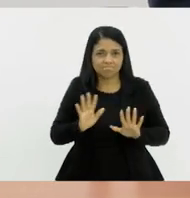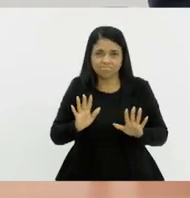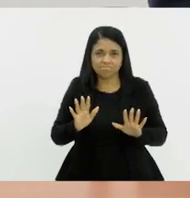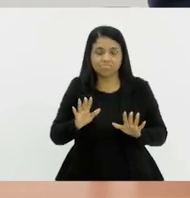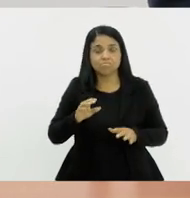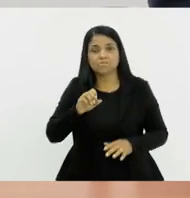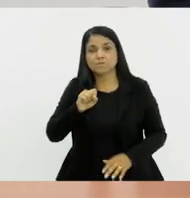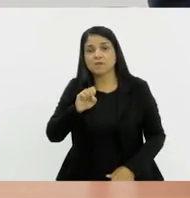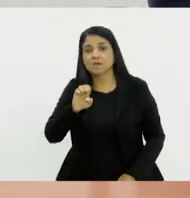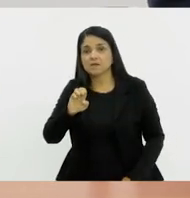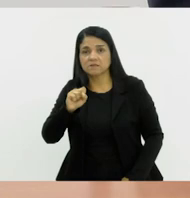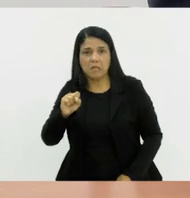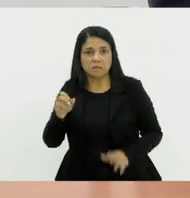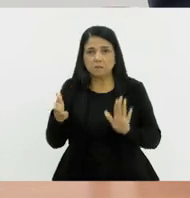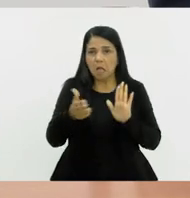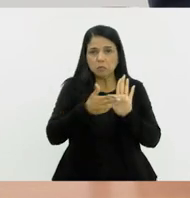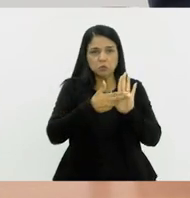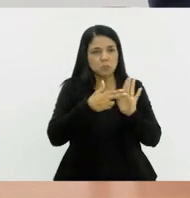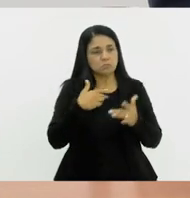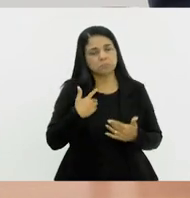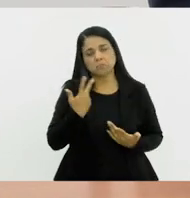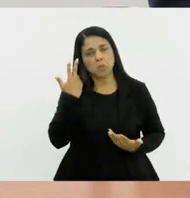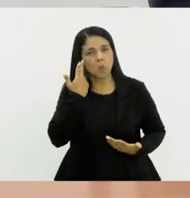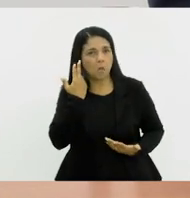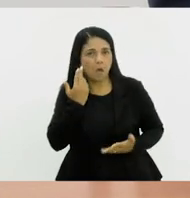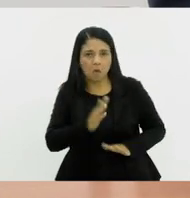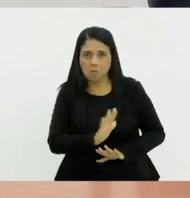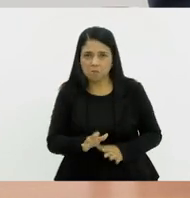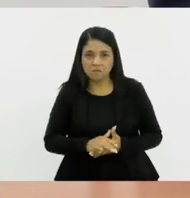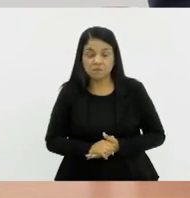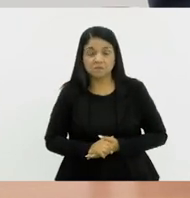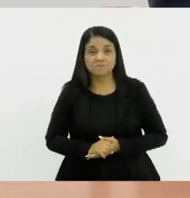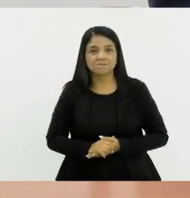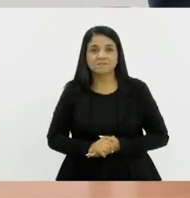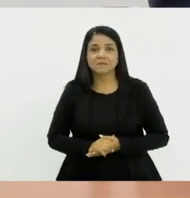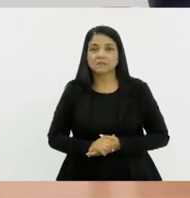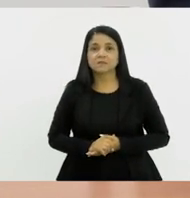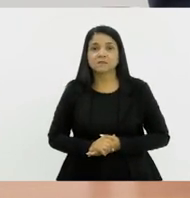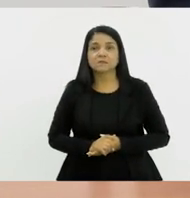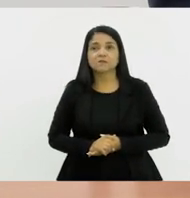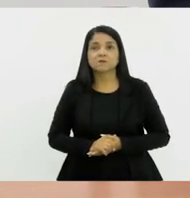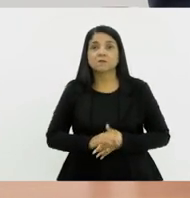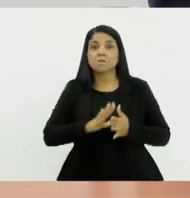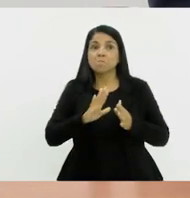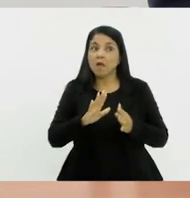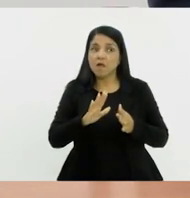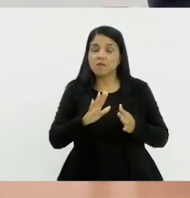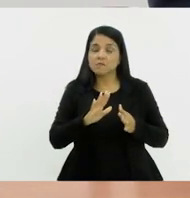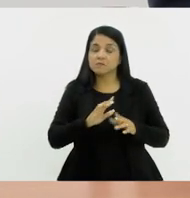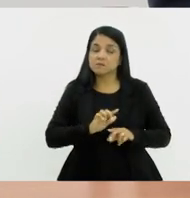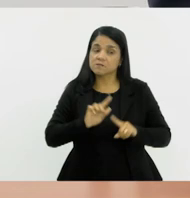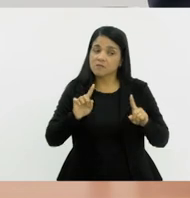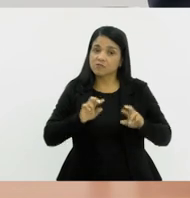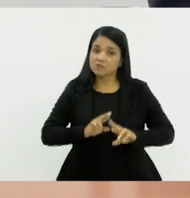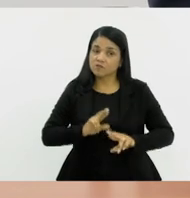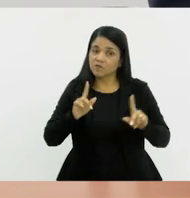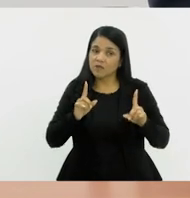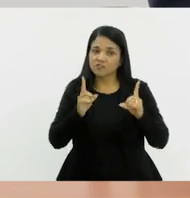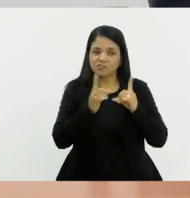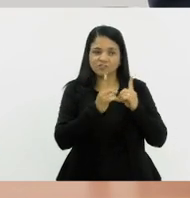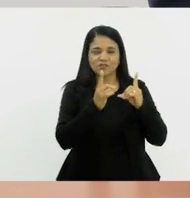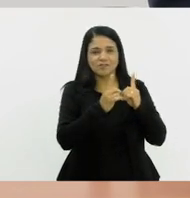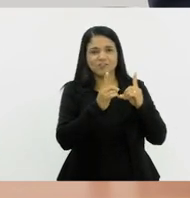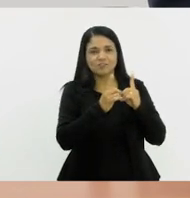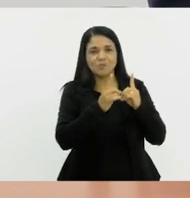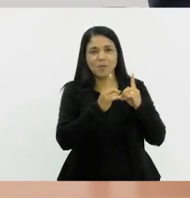SES pode assumir, né? Mas isso não atende a condenação, não atende as pretensões